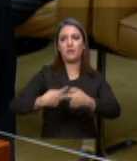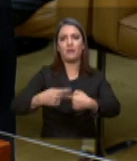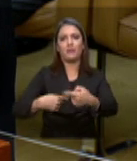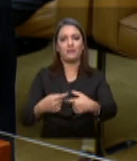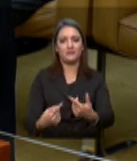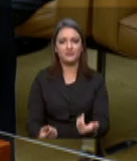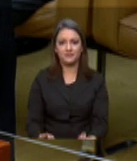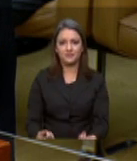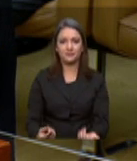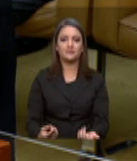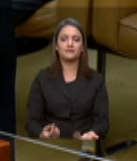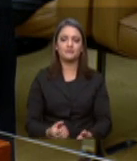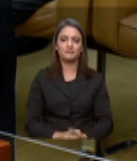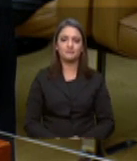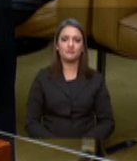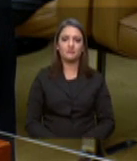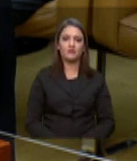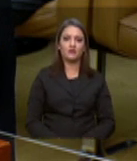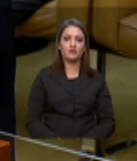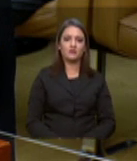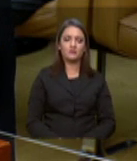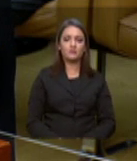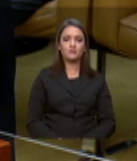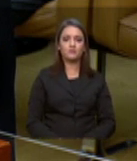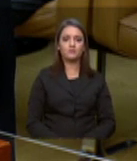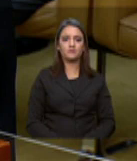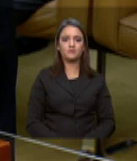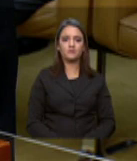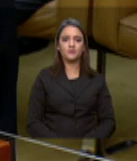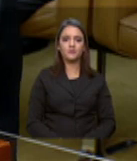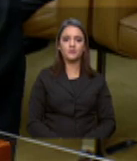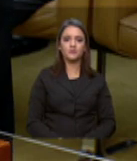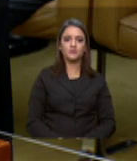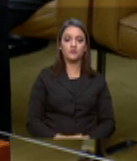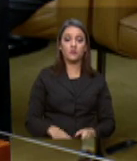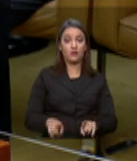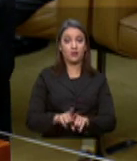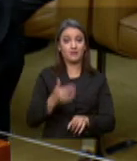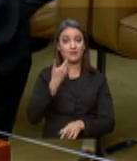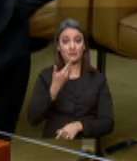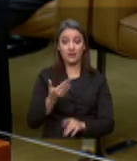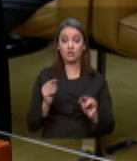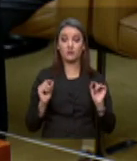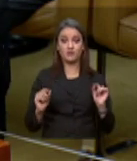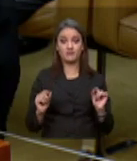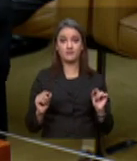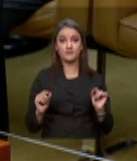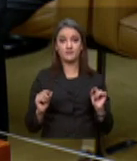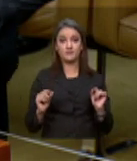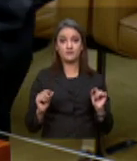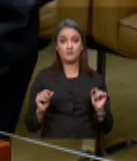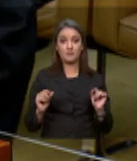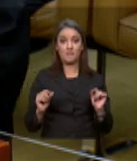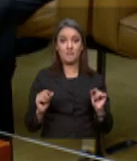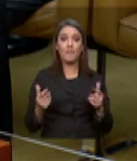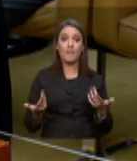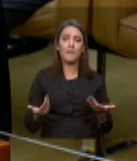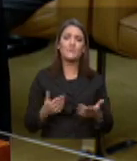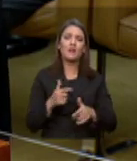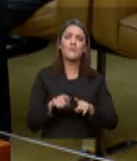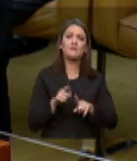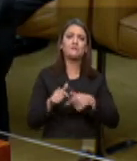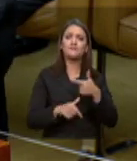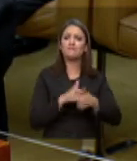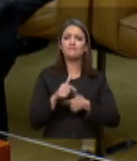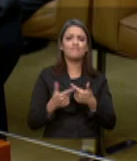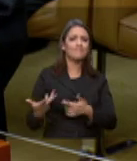de todos nós aqui, netos e netas. E, portanto, o que se pede aqui, aliás, não por acaso, quero só registrar também, pedir licença, um trabalho